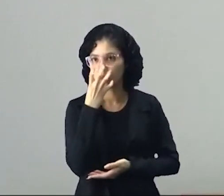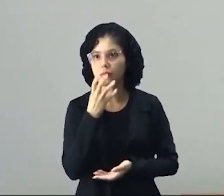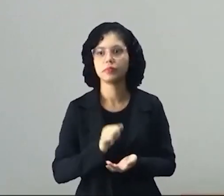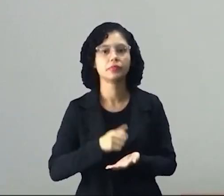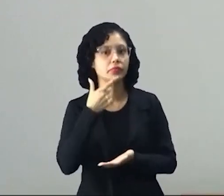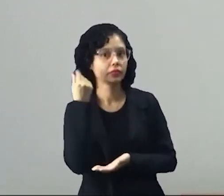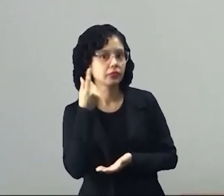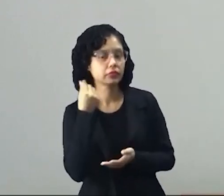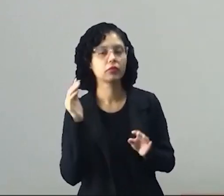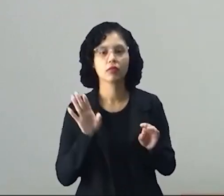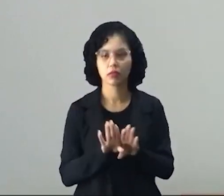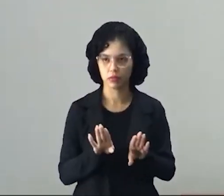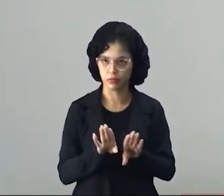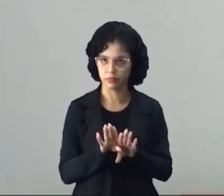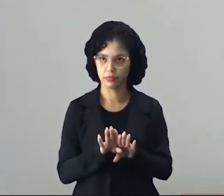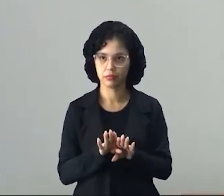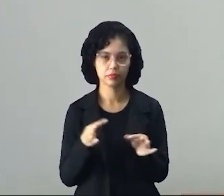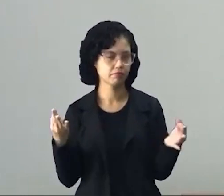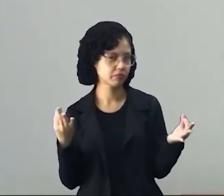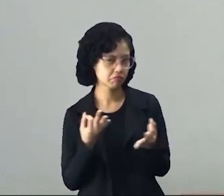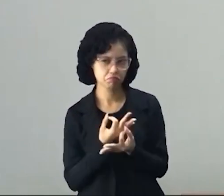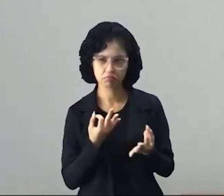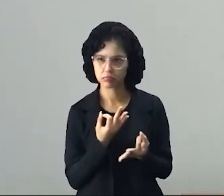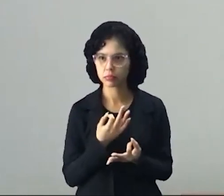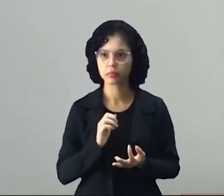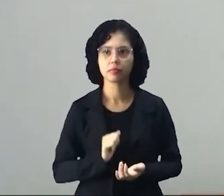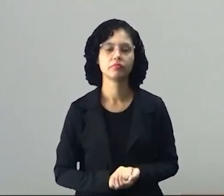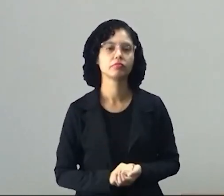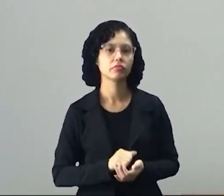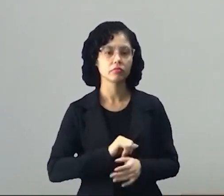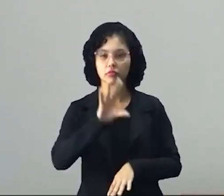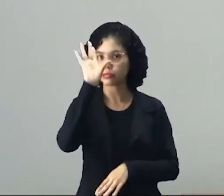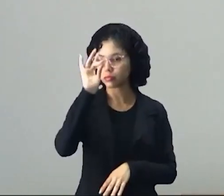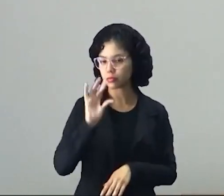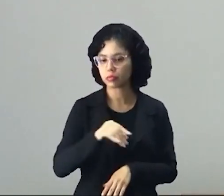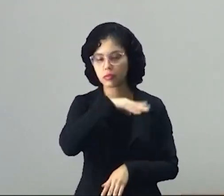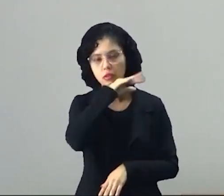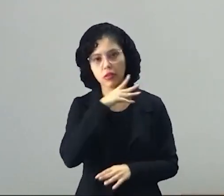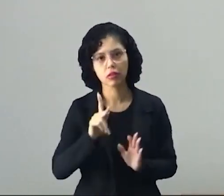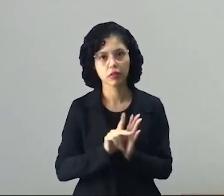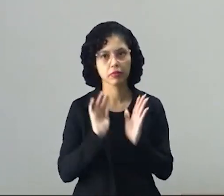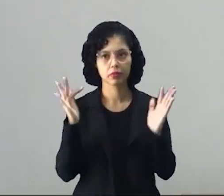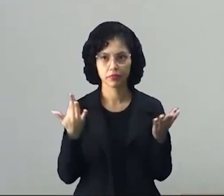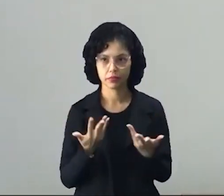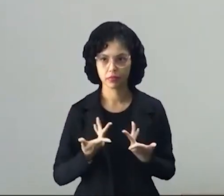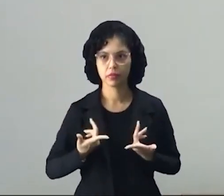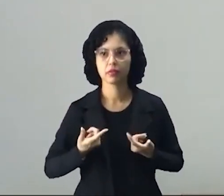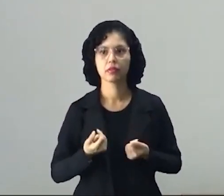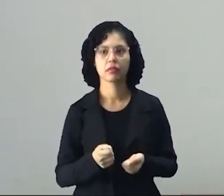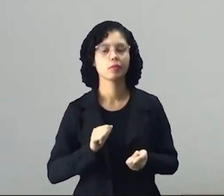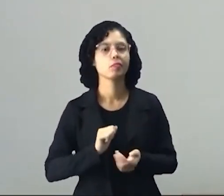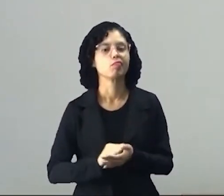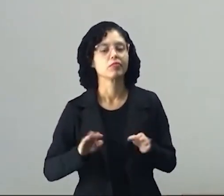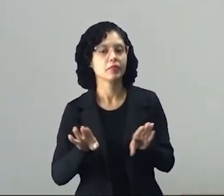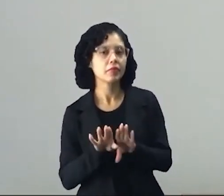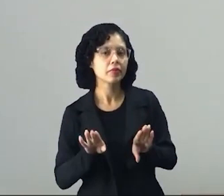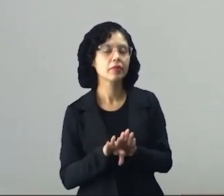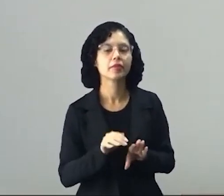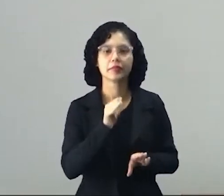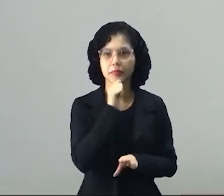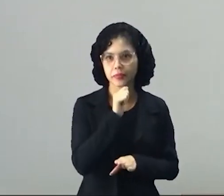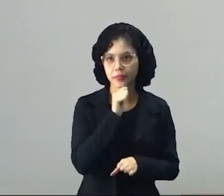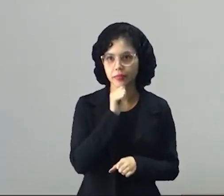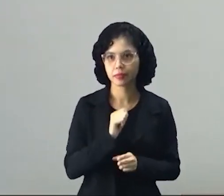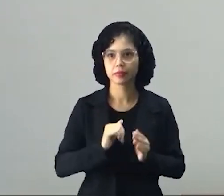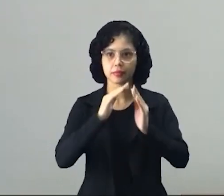dos felinos também, dos gatos, também é uma coisa fantástica. Então, cada animal tem a sua habilidade de acordo com aquilo que ele